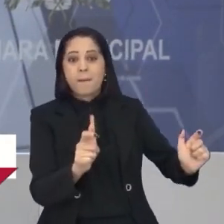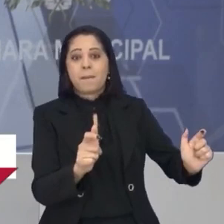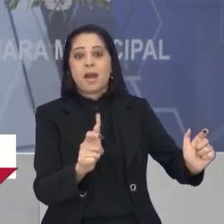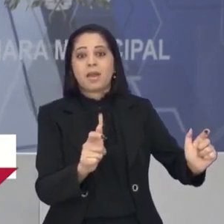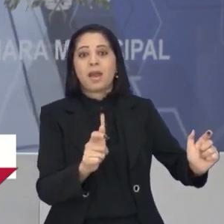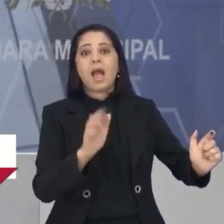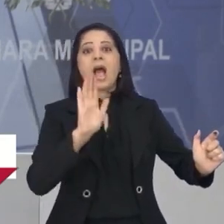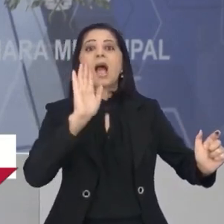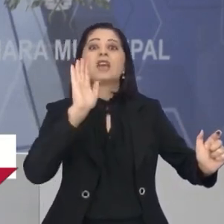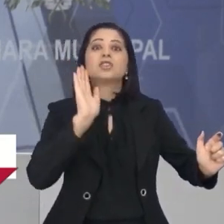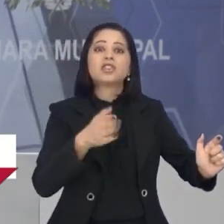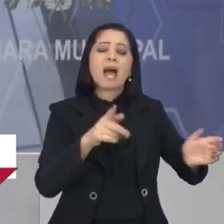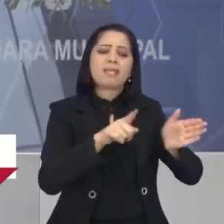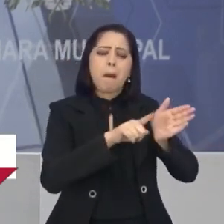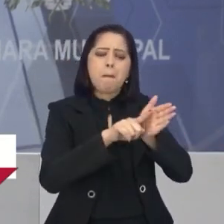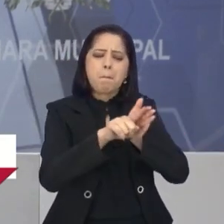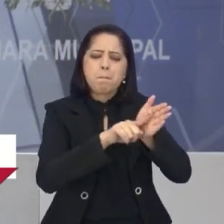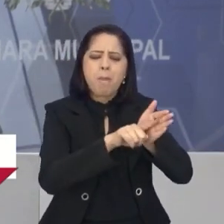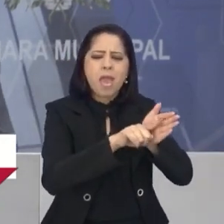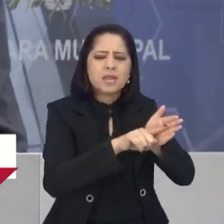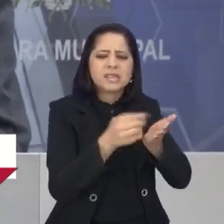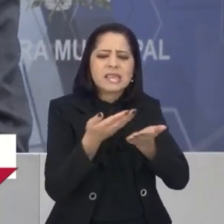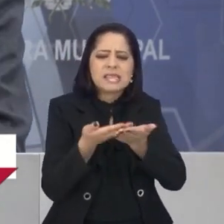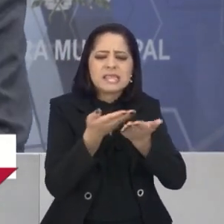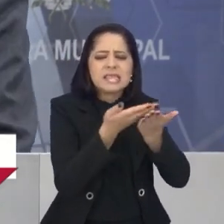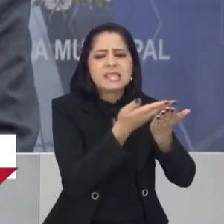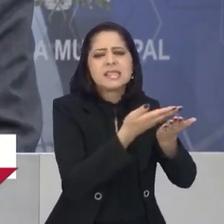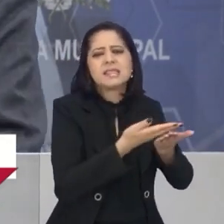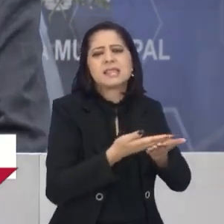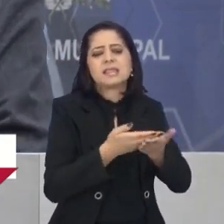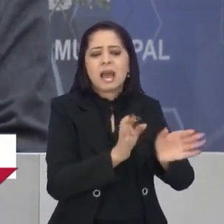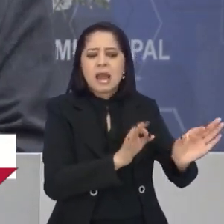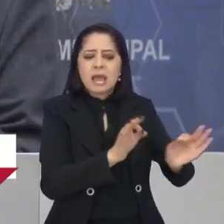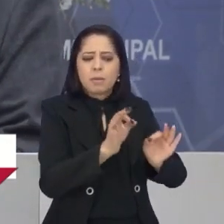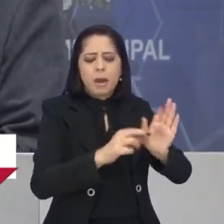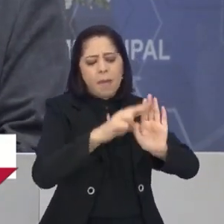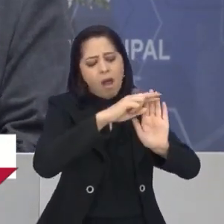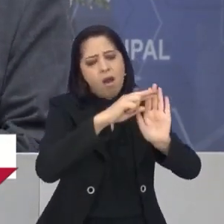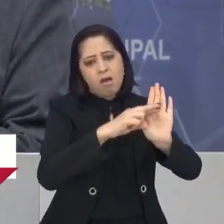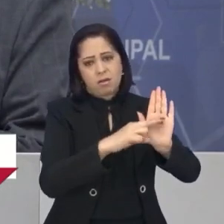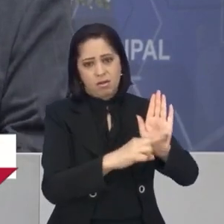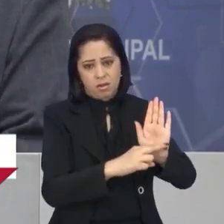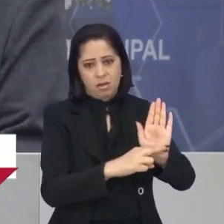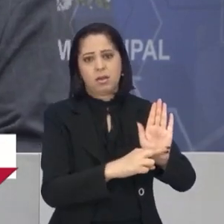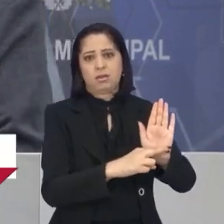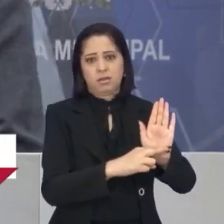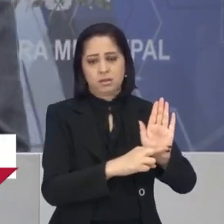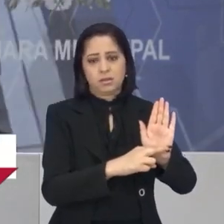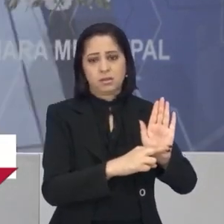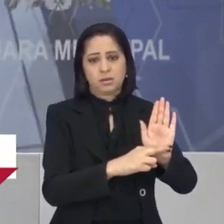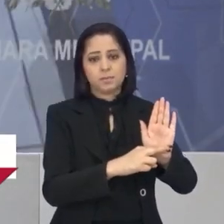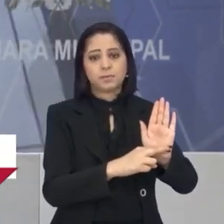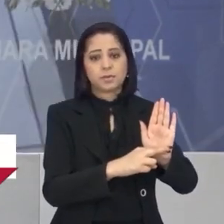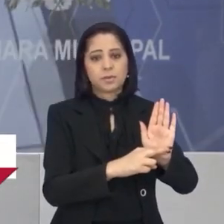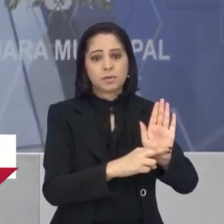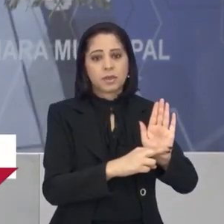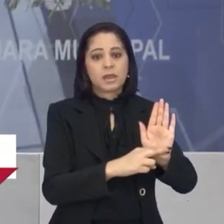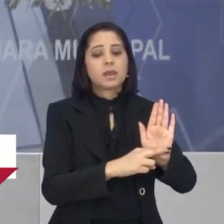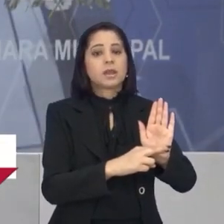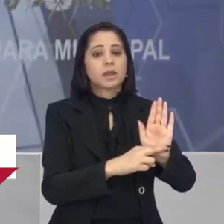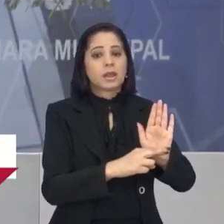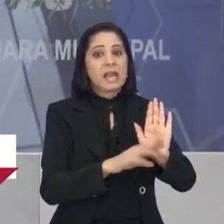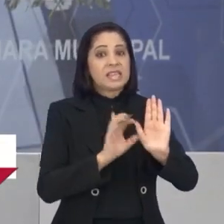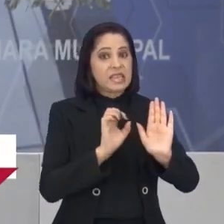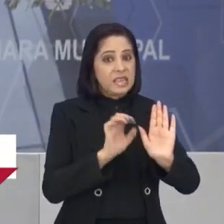estão se debruçando sobre isso e editando regulamentos regulamentos aos quais o município de